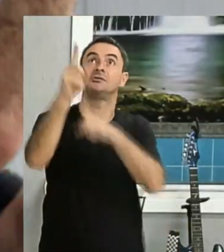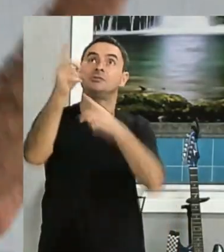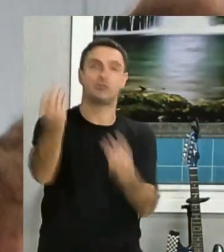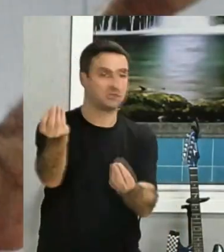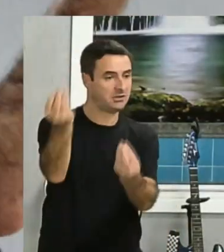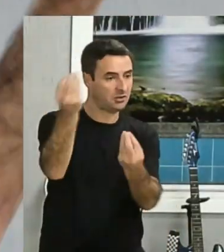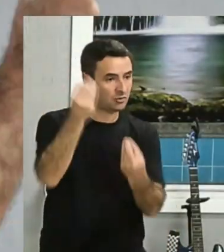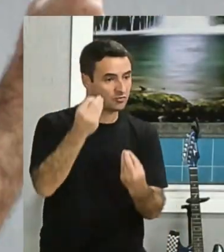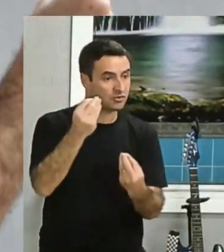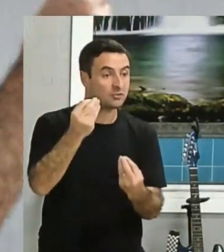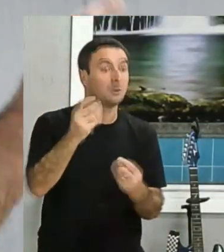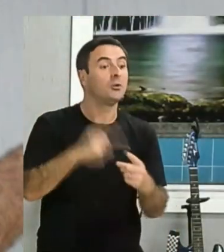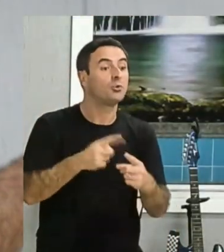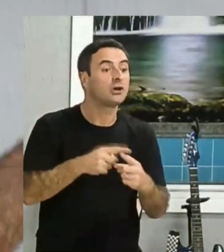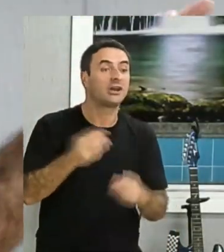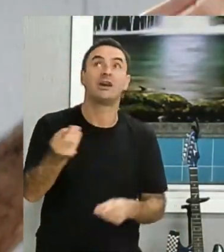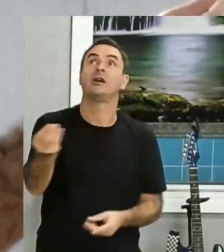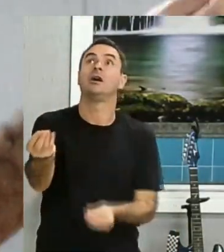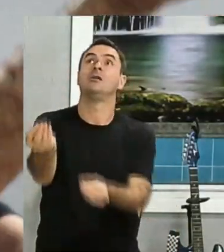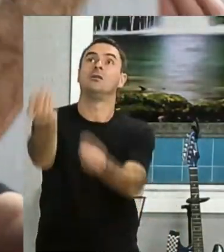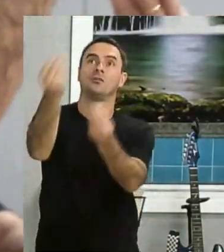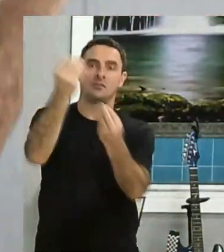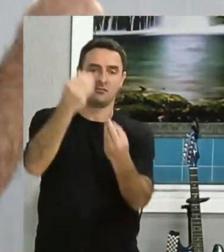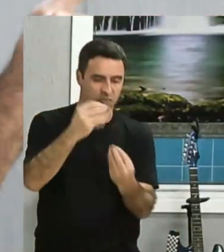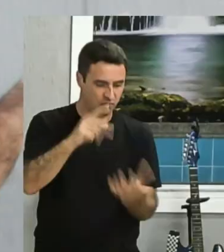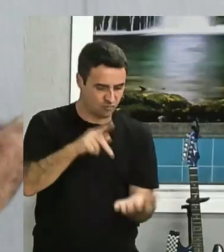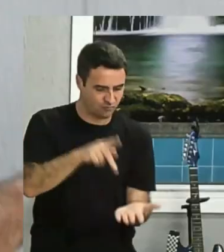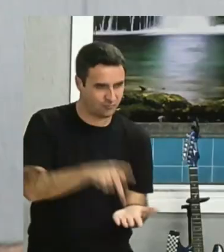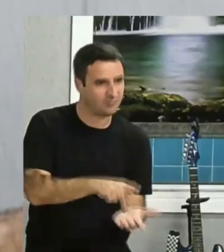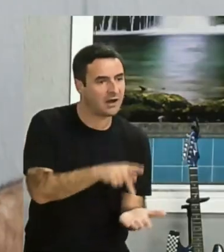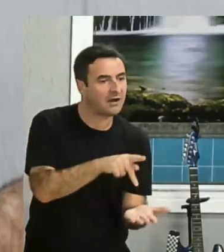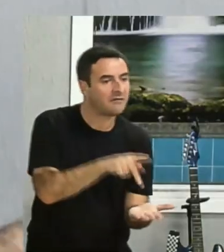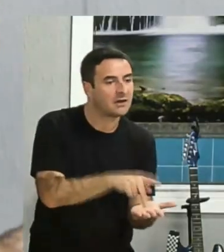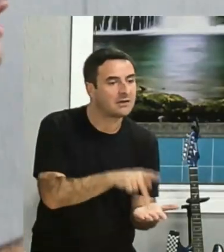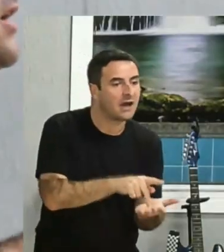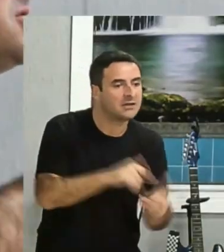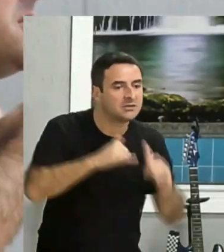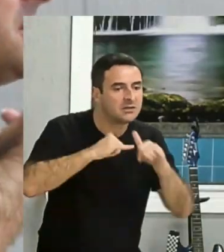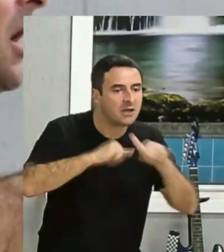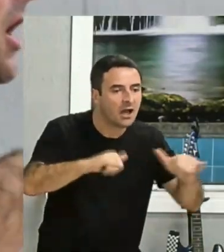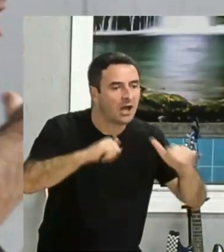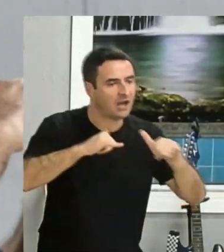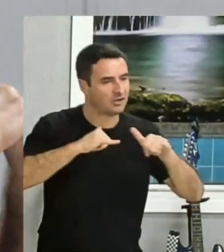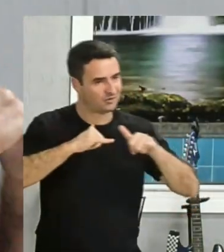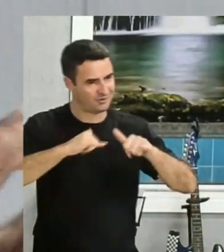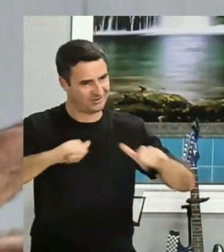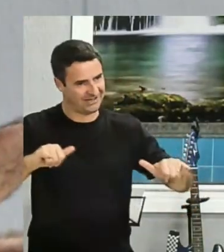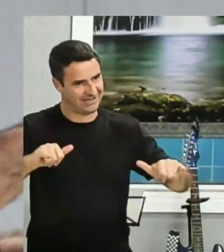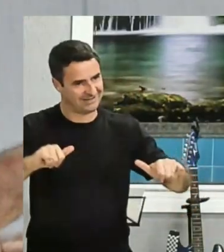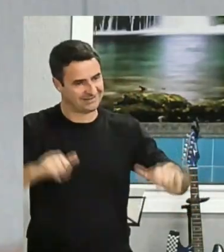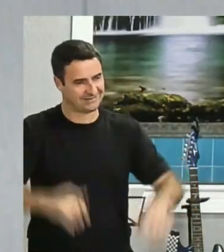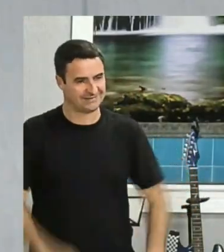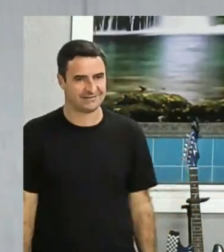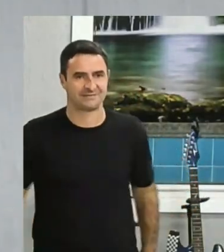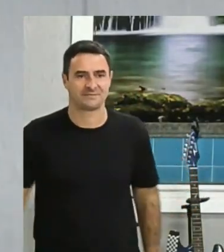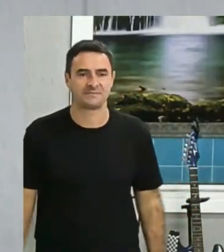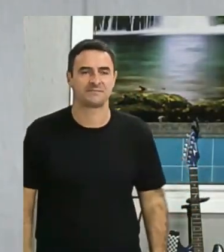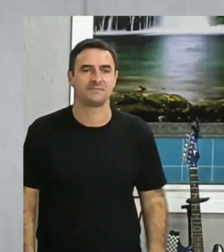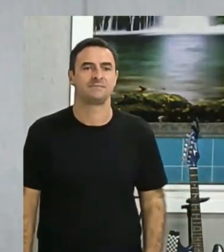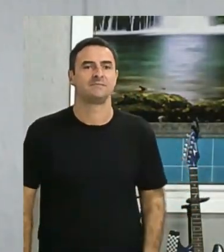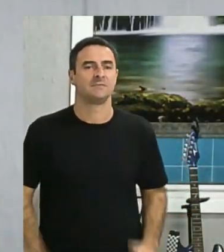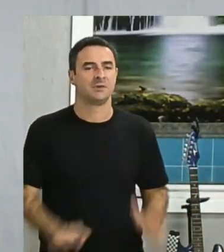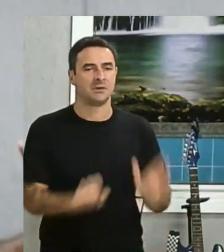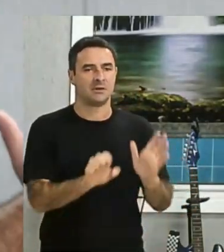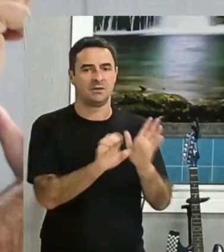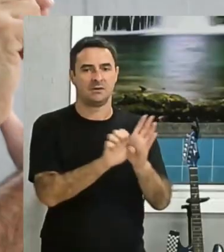uma verdade de Deus vai ser anunciada. Lá em Êxodo, se não me engano, capítulo